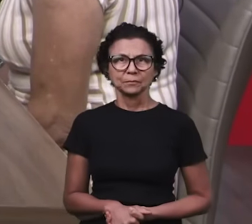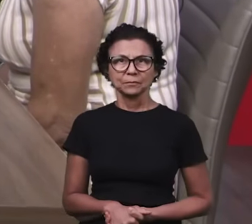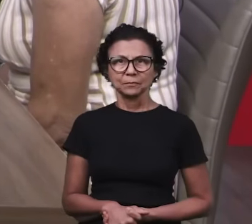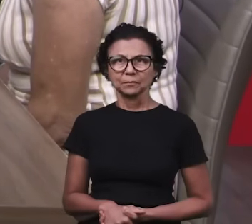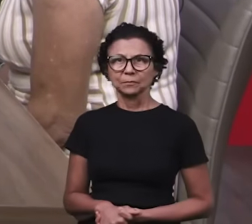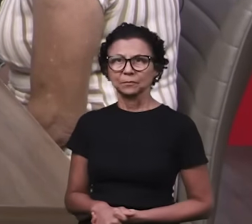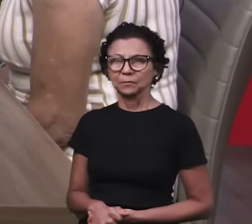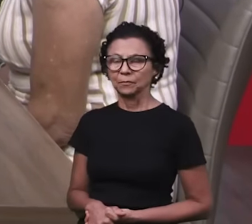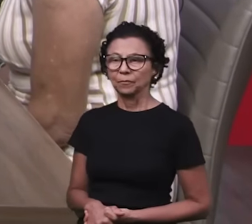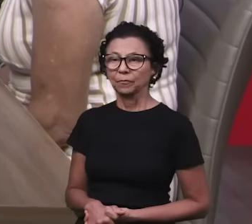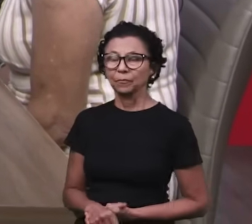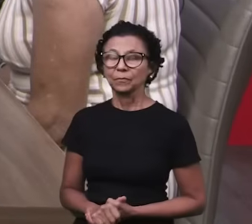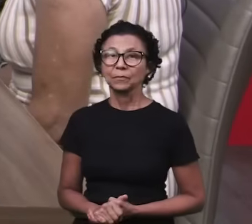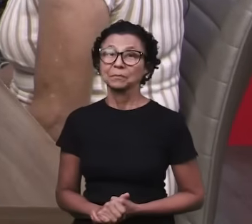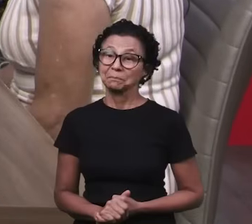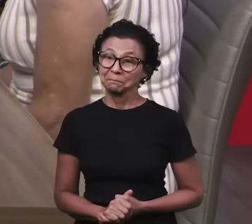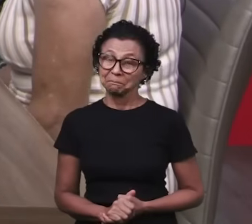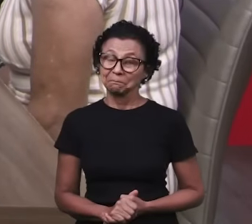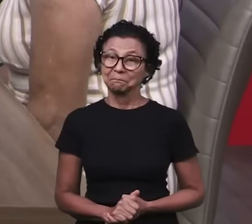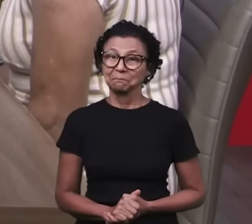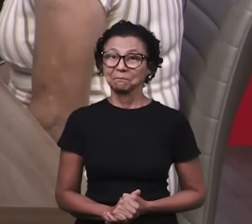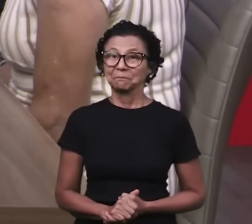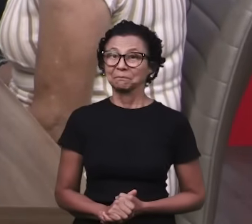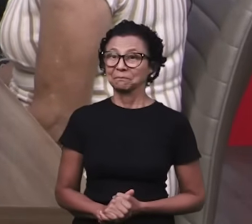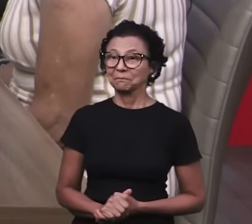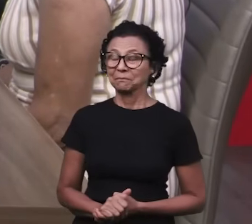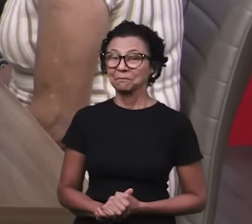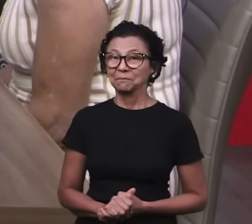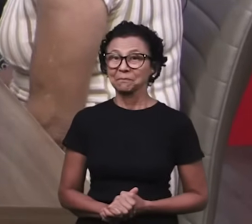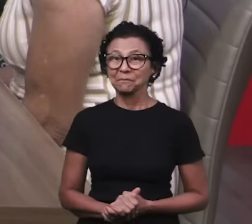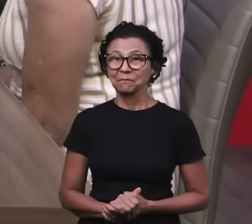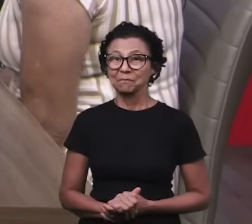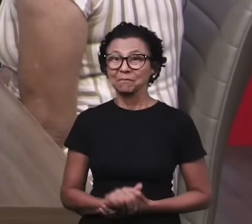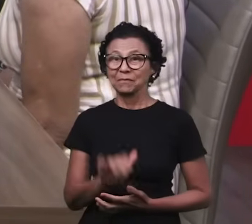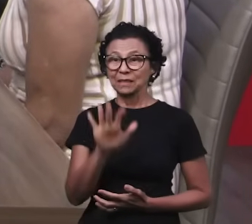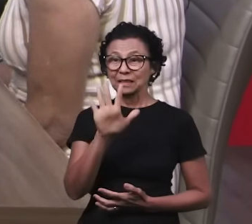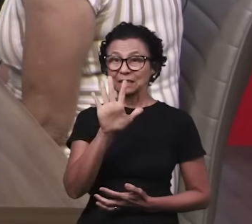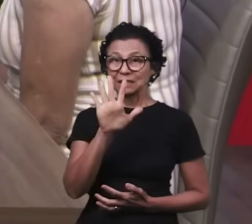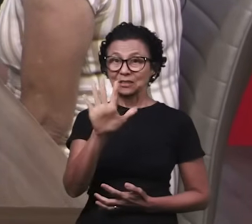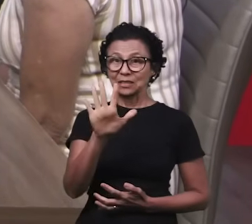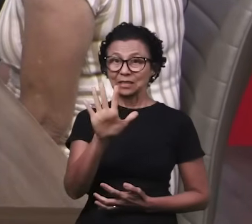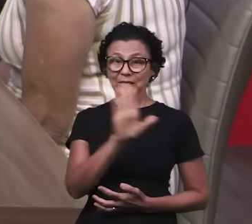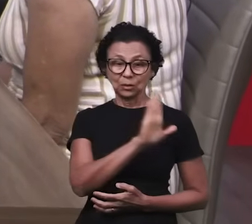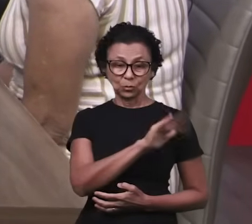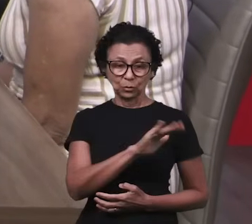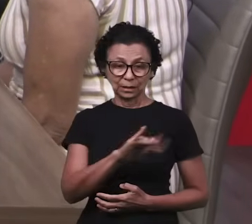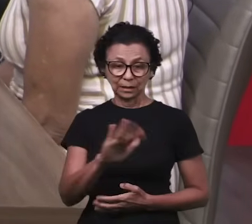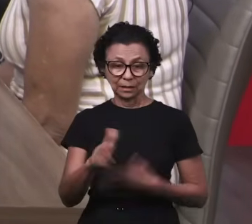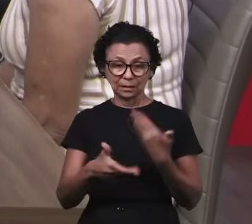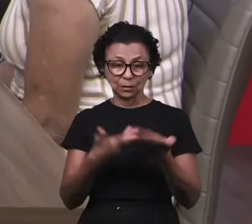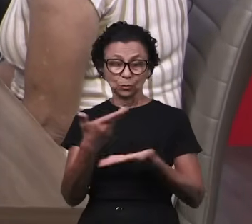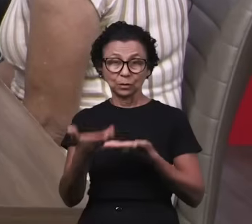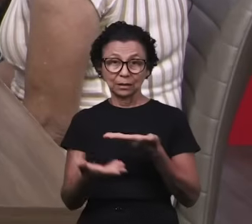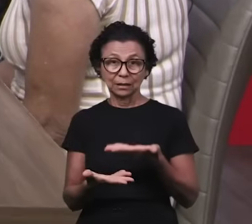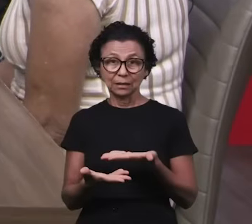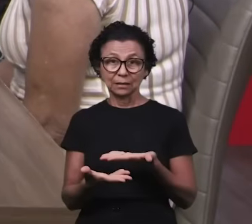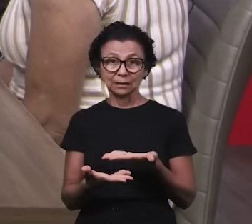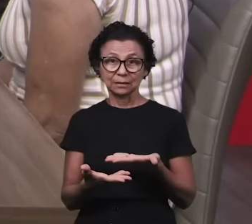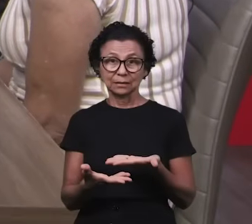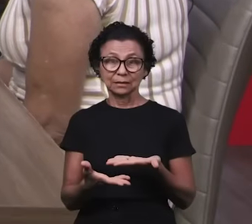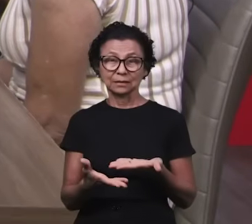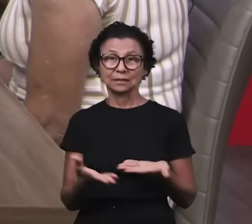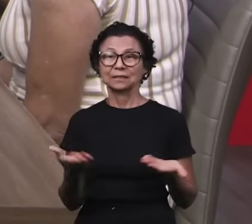de 5 crianças, se cuidar de um já é um desafio, imagina quem cuidou de 5